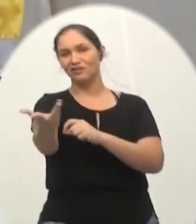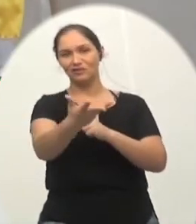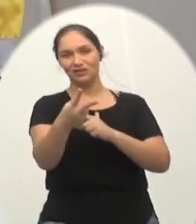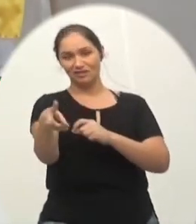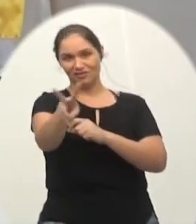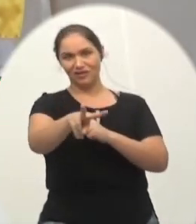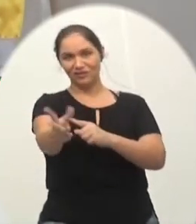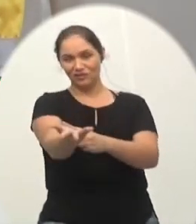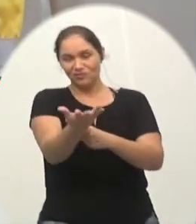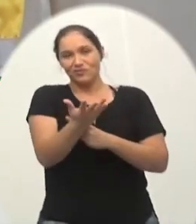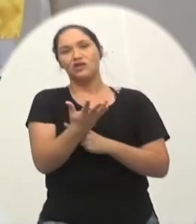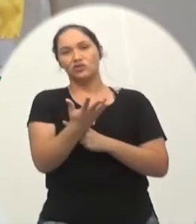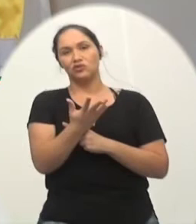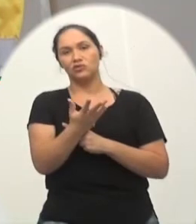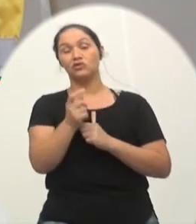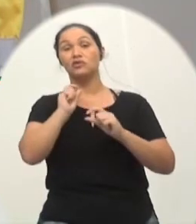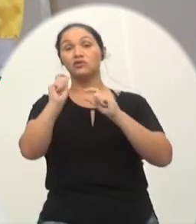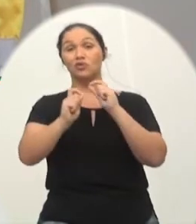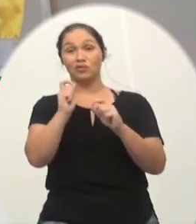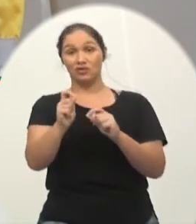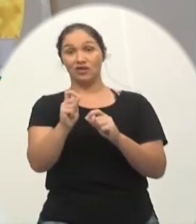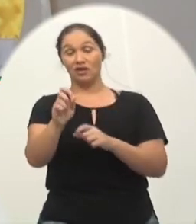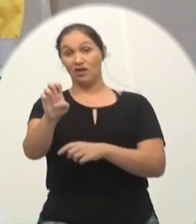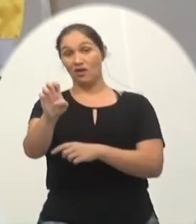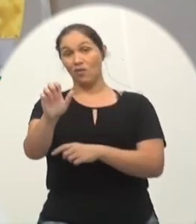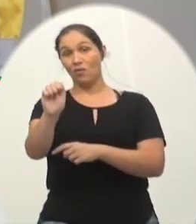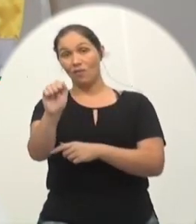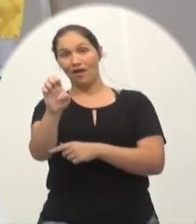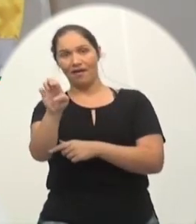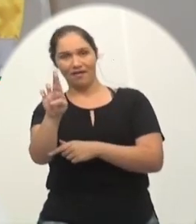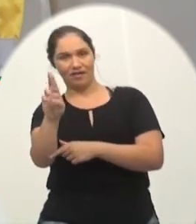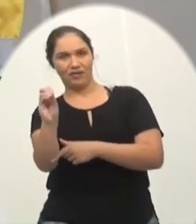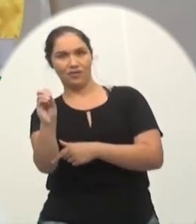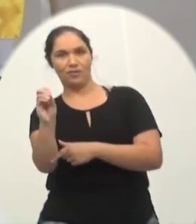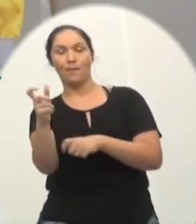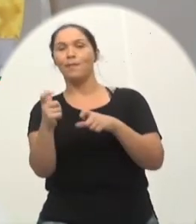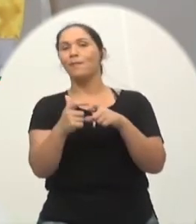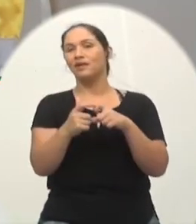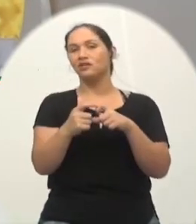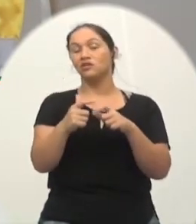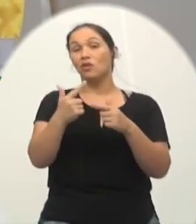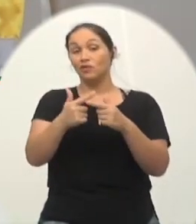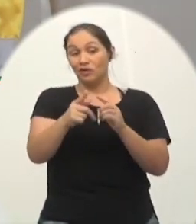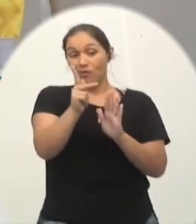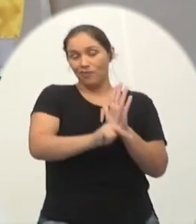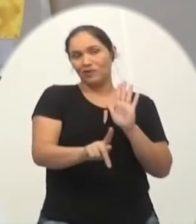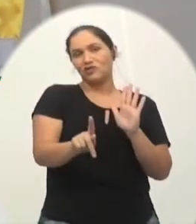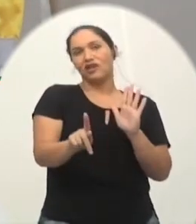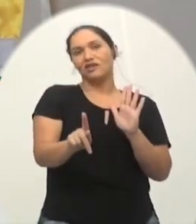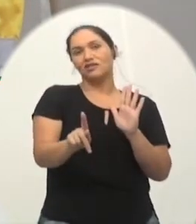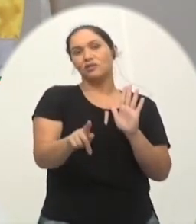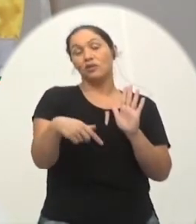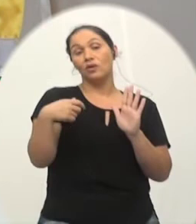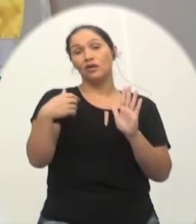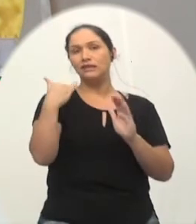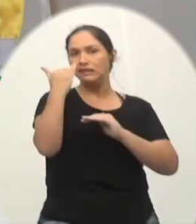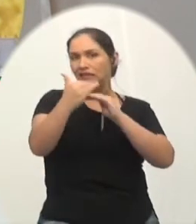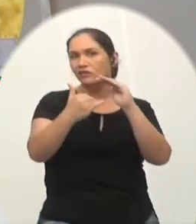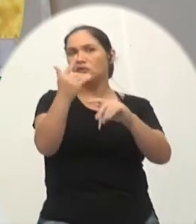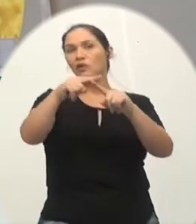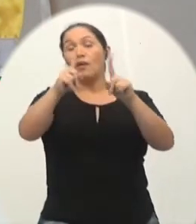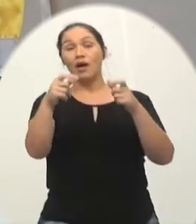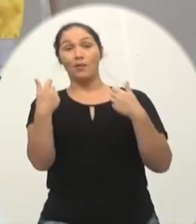a gente levantou, que é a questão do aeromédico, que está aqui a Mary, que faz parte da comissão, que está avançando a cada dia, mas que precisamos que essa